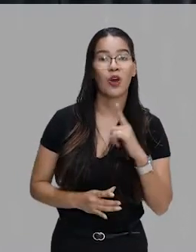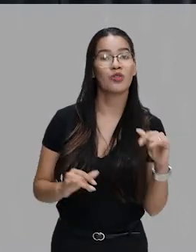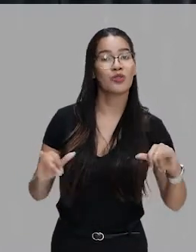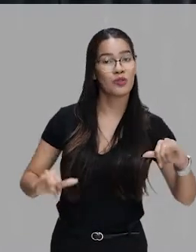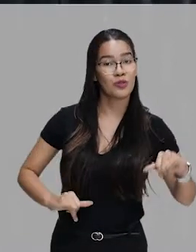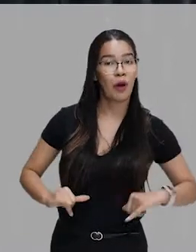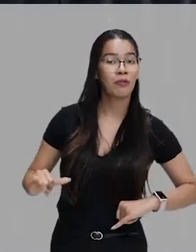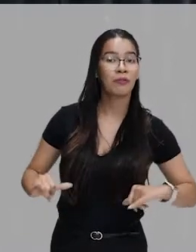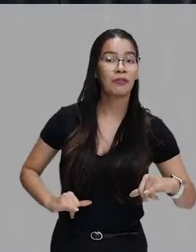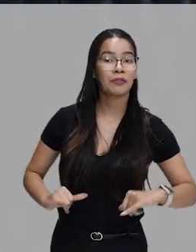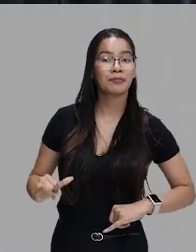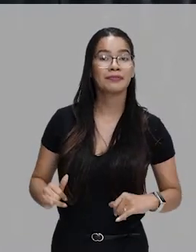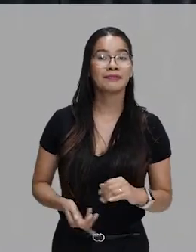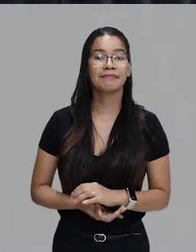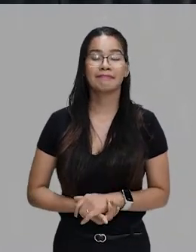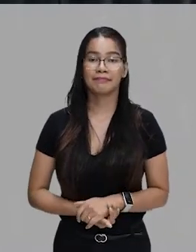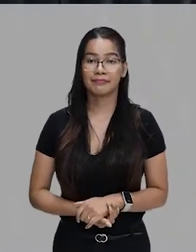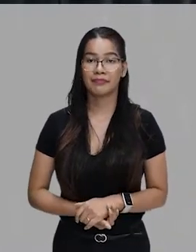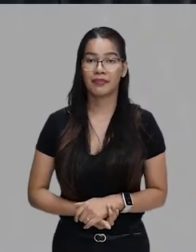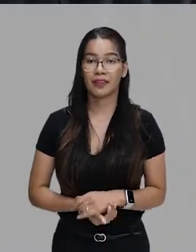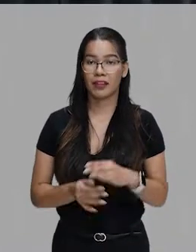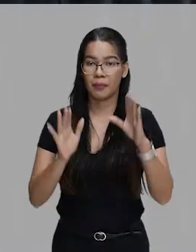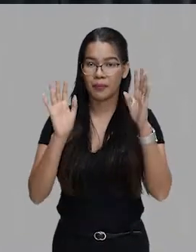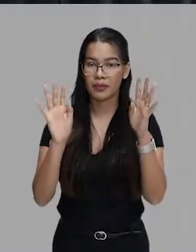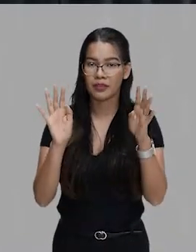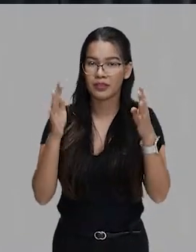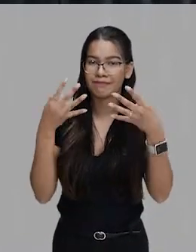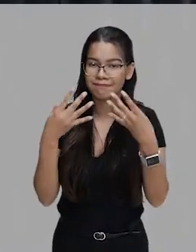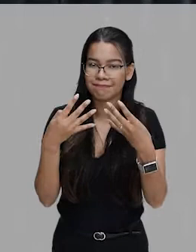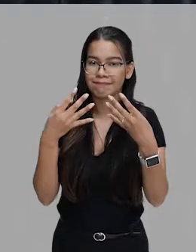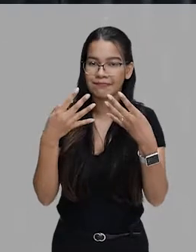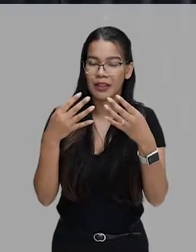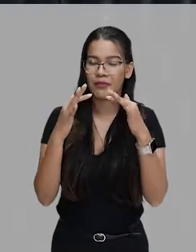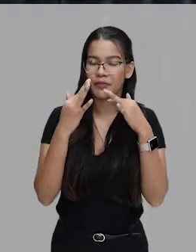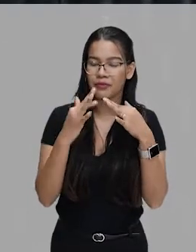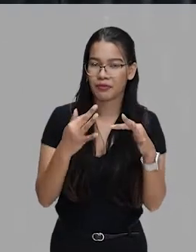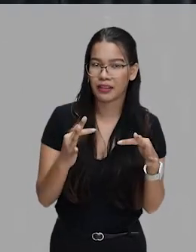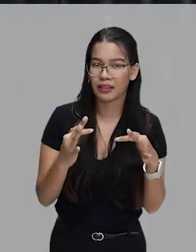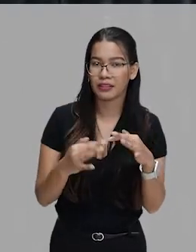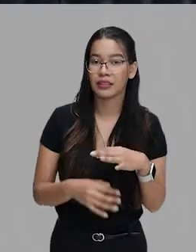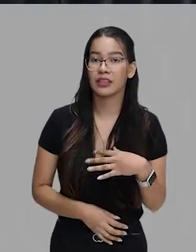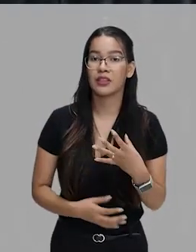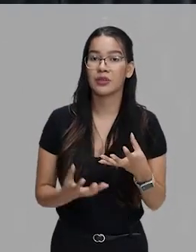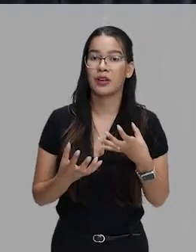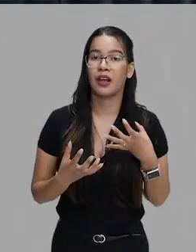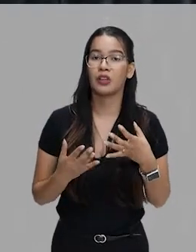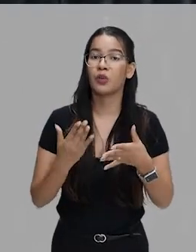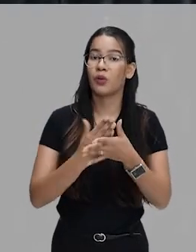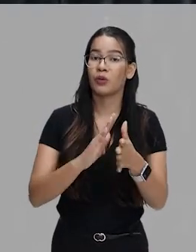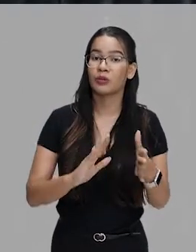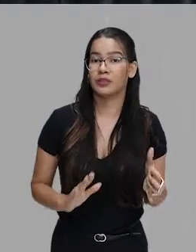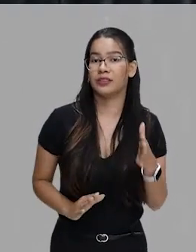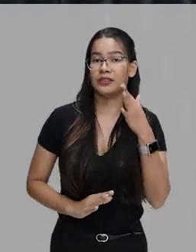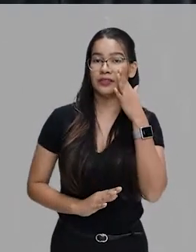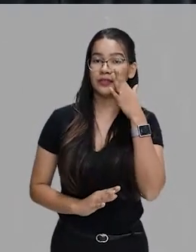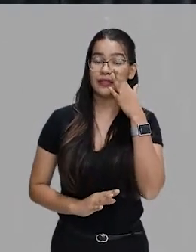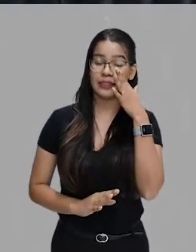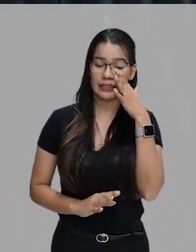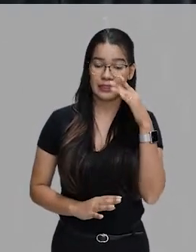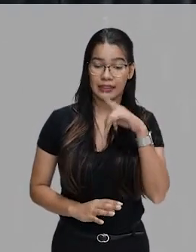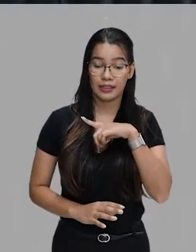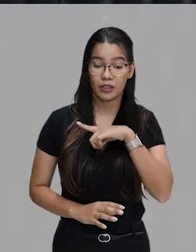até hoje doem. Vou te chamar a atenção aqui para essa oração, tá? Eu quero conclusiva. Aqui tem um